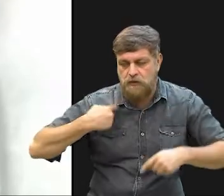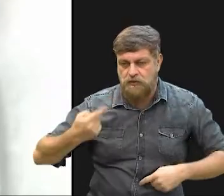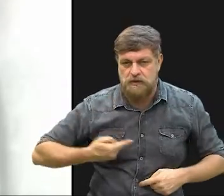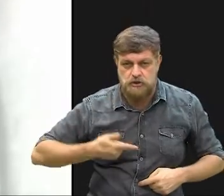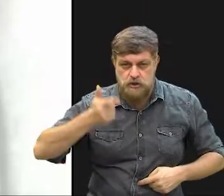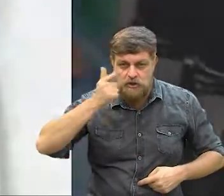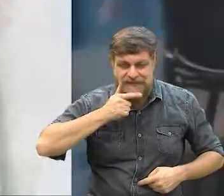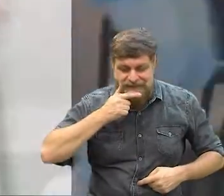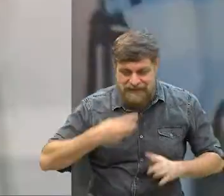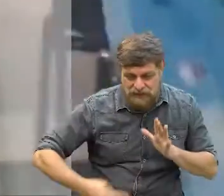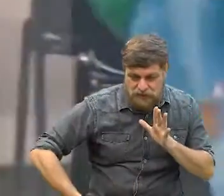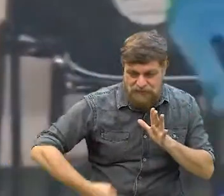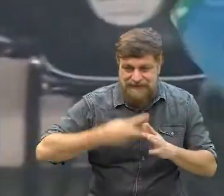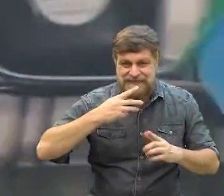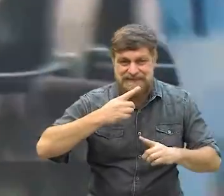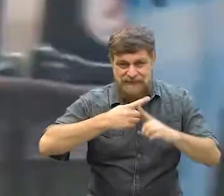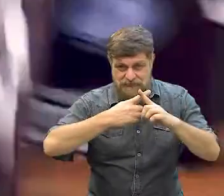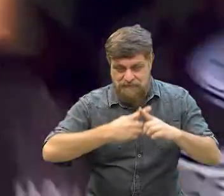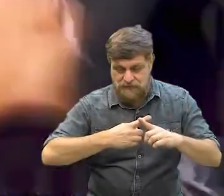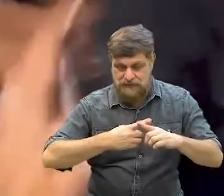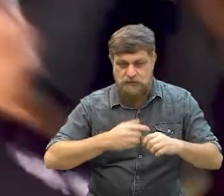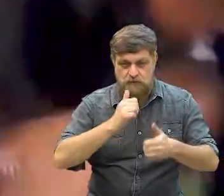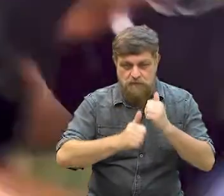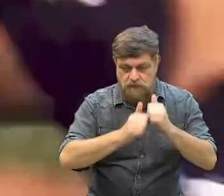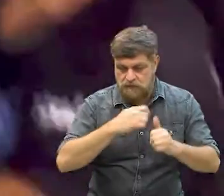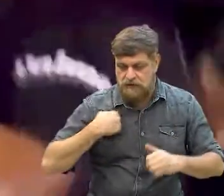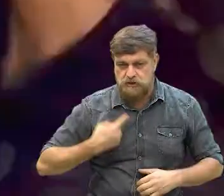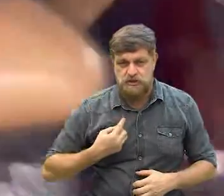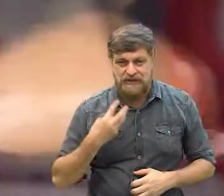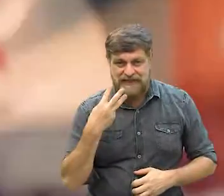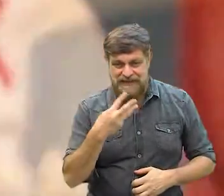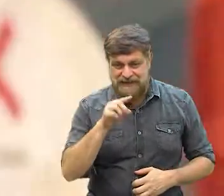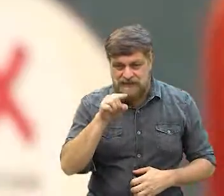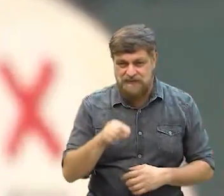classifica no terceiro jogo, a gente tinha, engraçado que eu conversei essa semana, a gente tinha